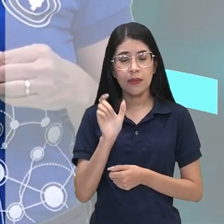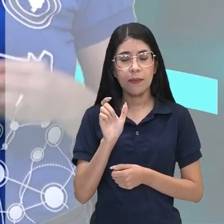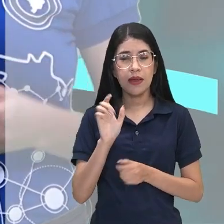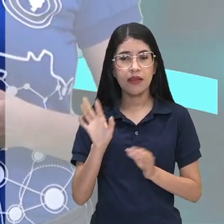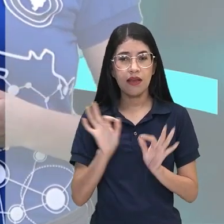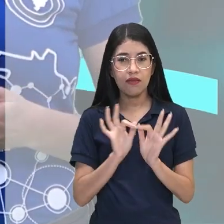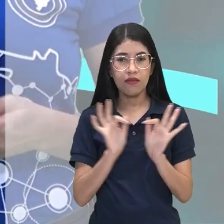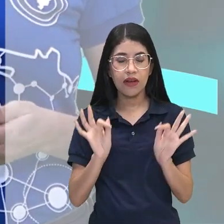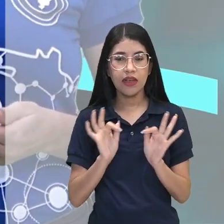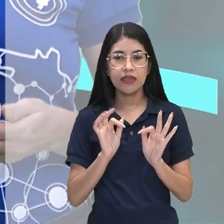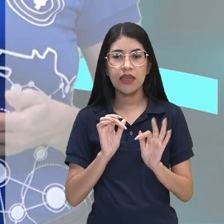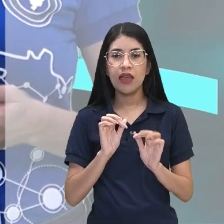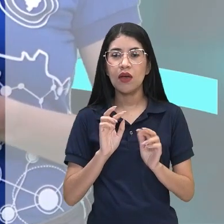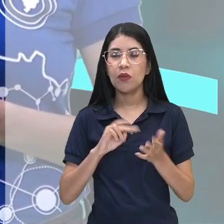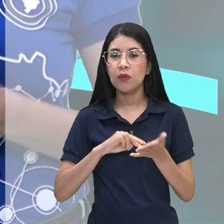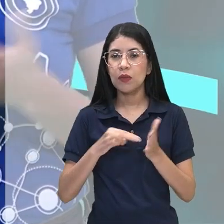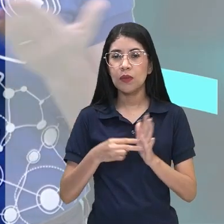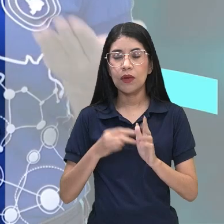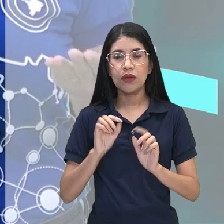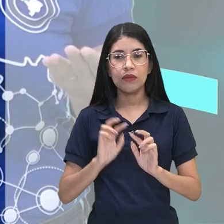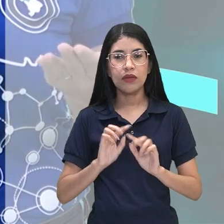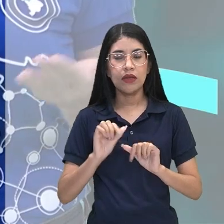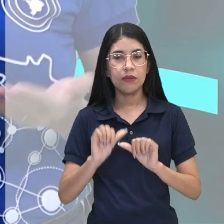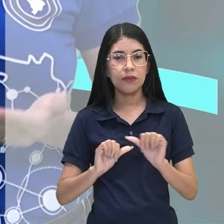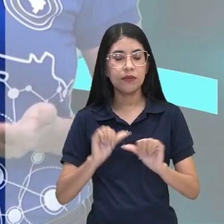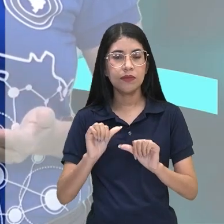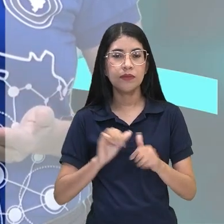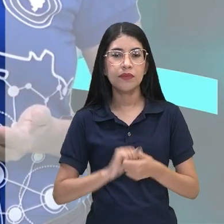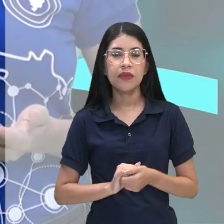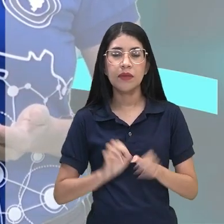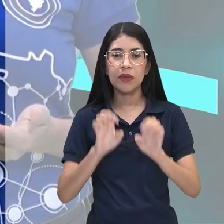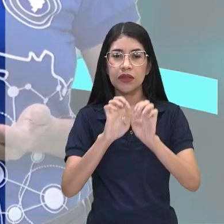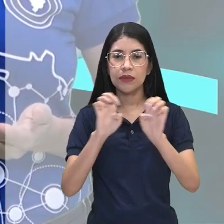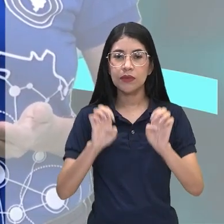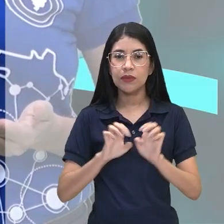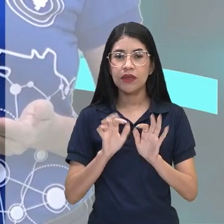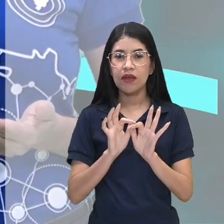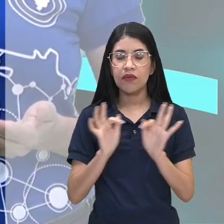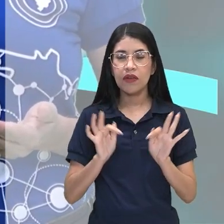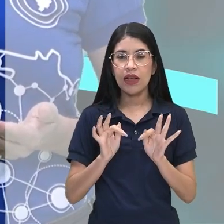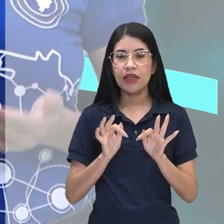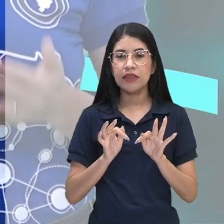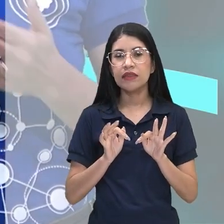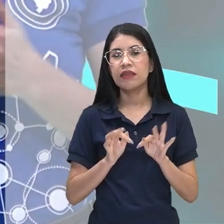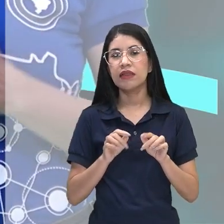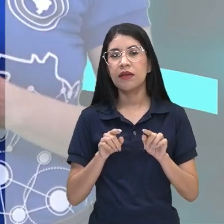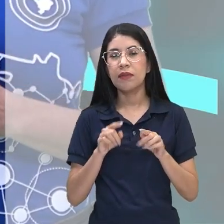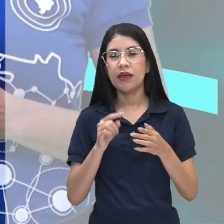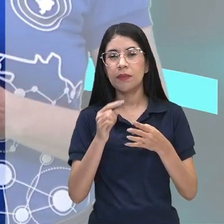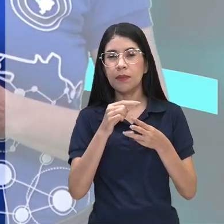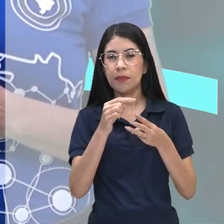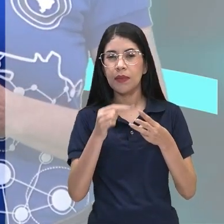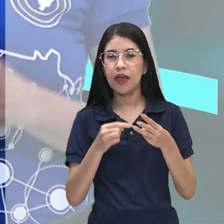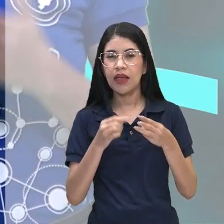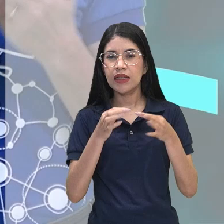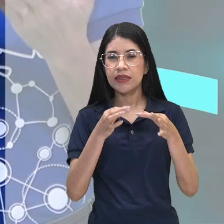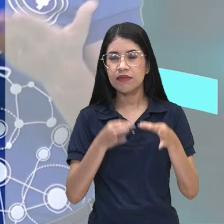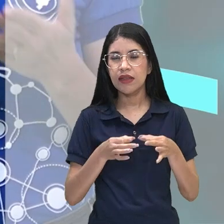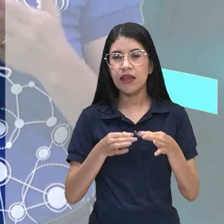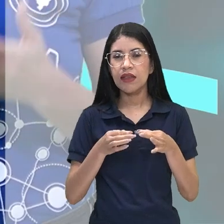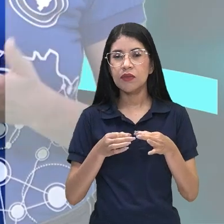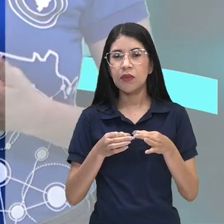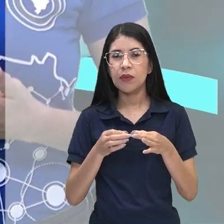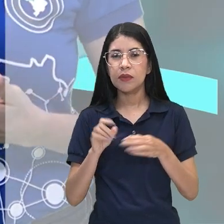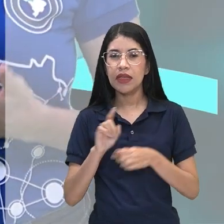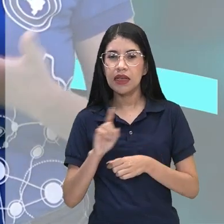já muda, não é? Continuando, estrutura da frase na forma afirmativa, negativa e interrogativa.